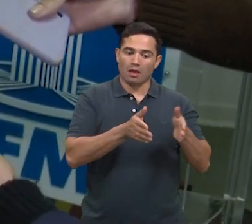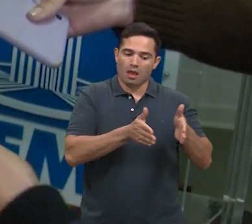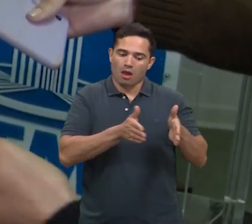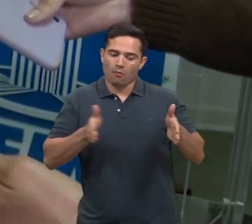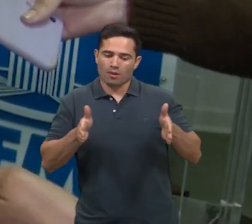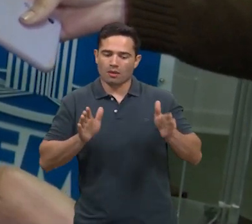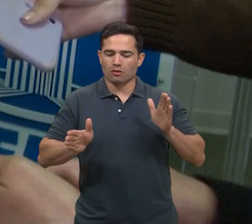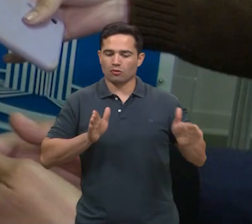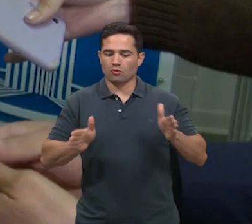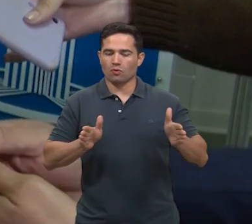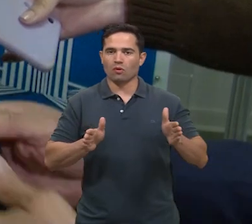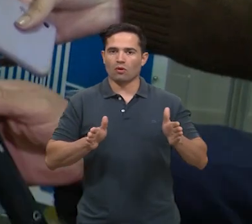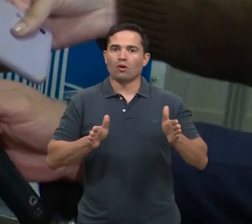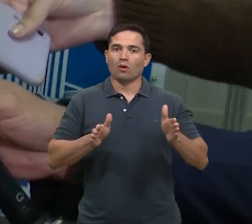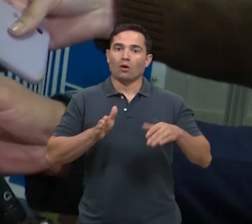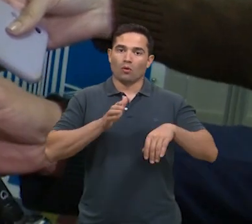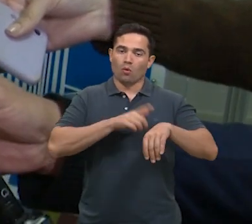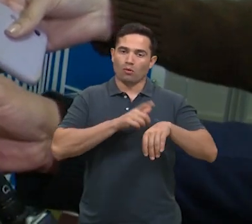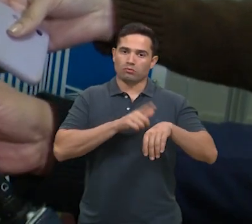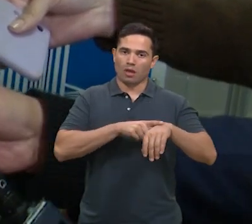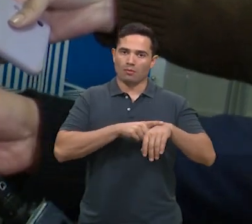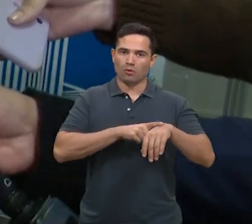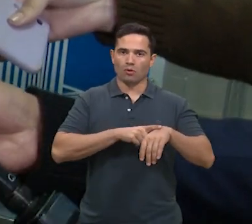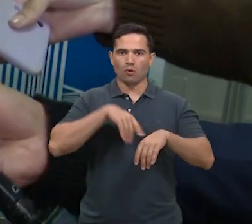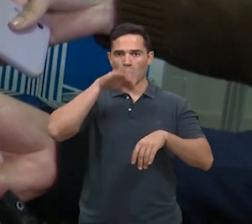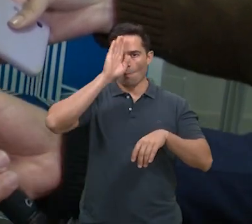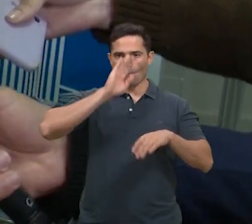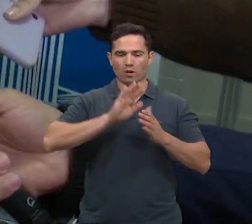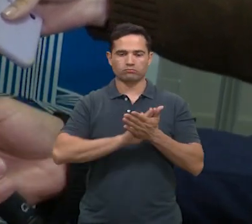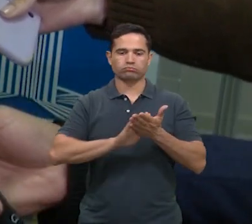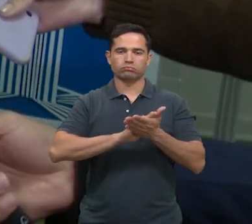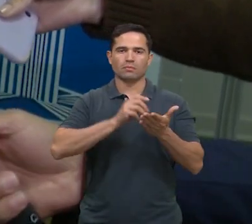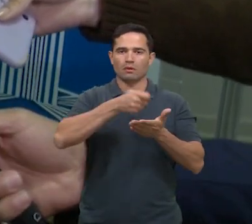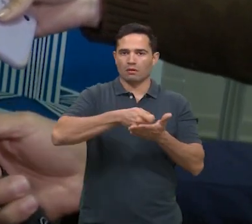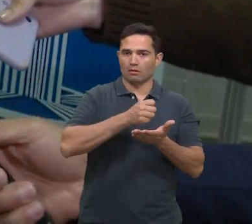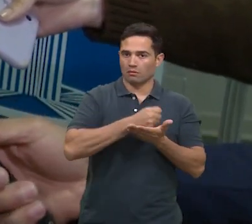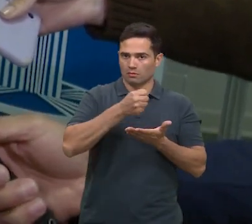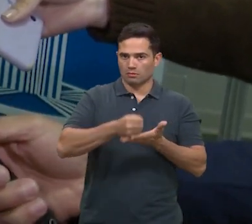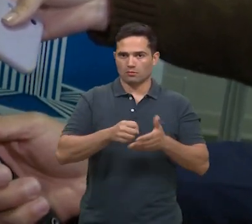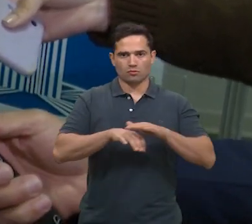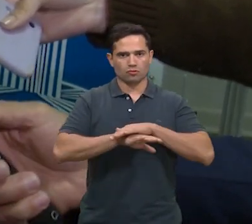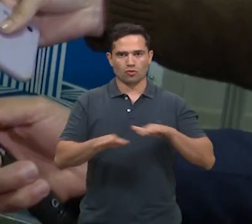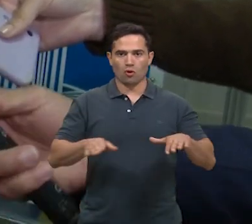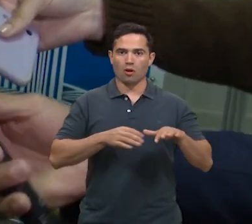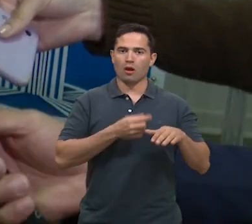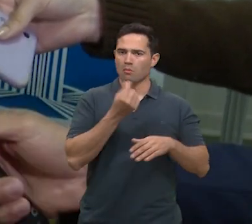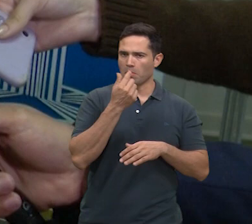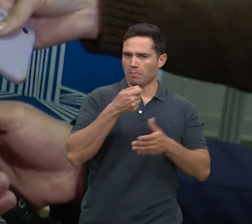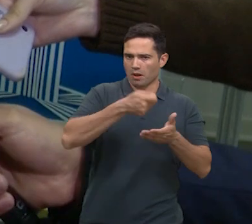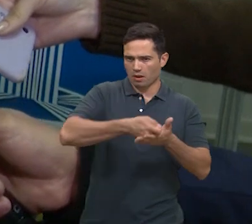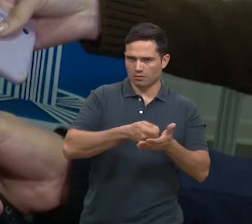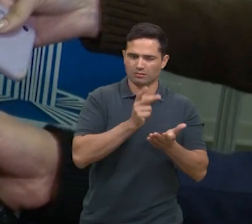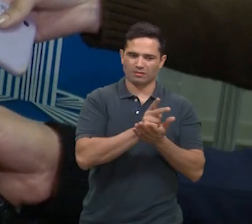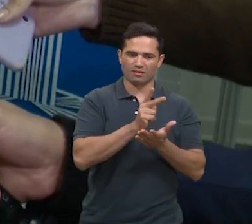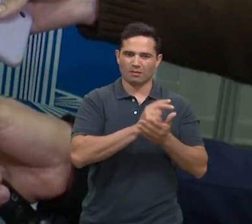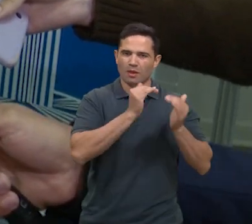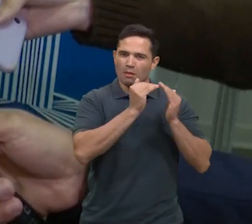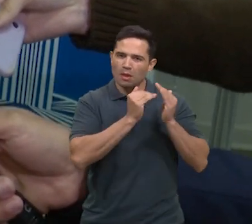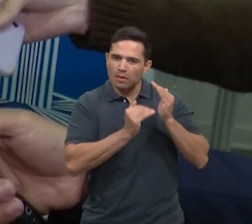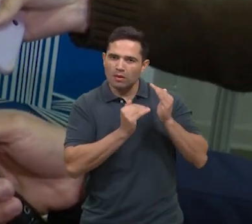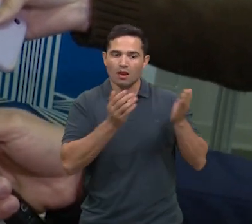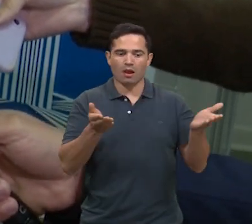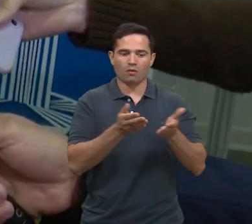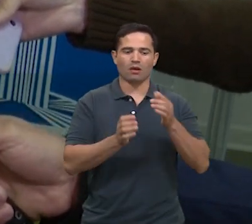de isenção muitos alunos querem fazer isenção da taxa de inscrição a nossa taxa uma taxa cada ano está reduzindo esse ano é 100 reais